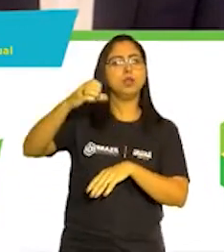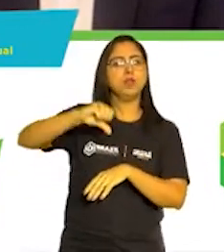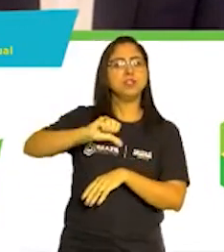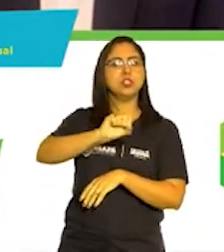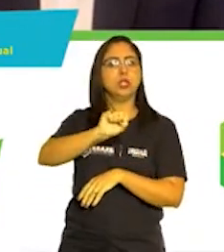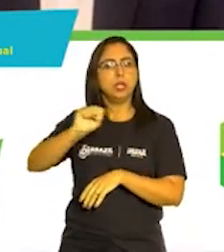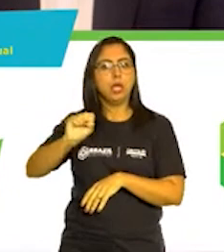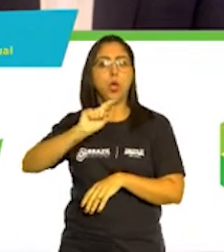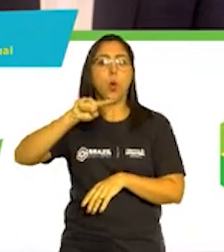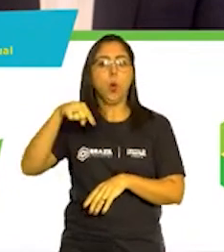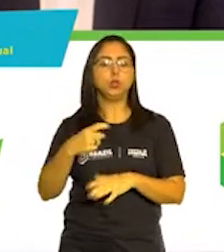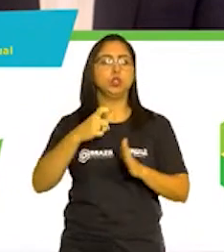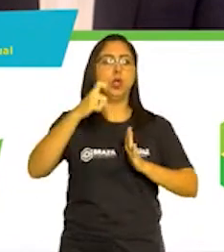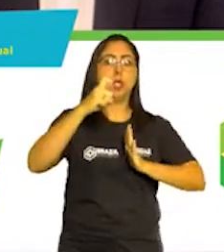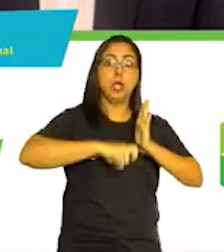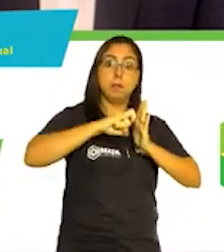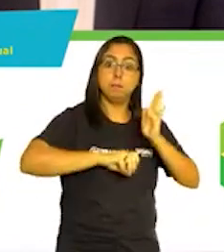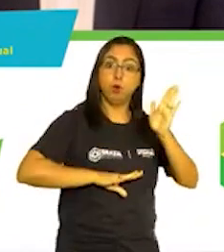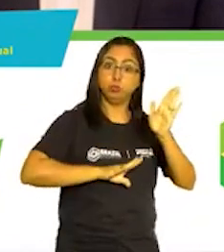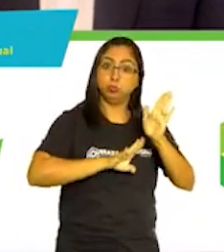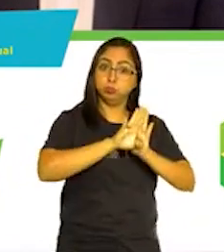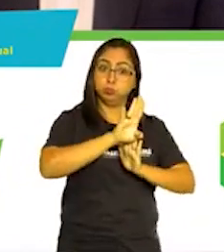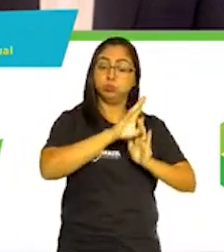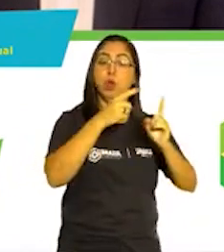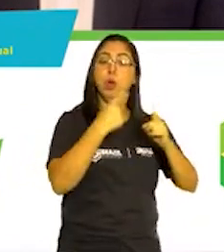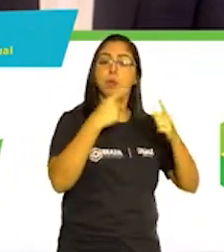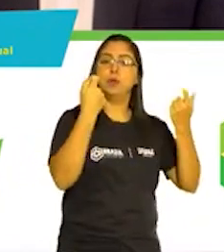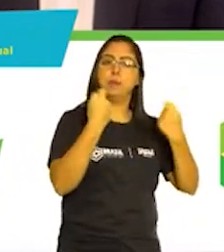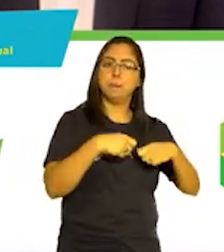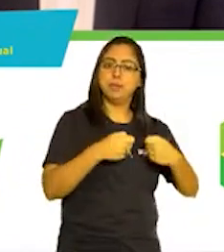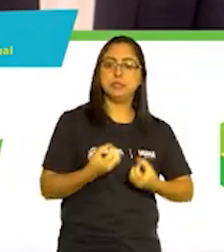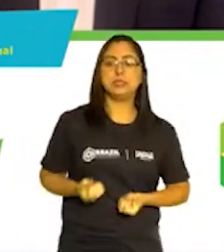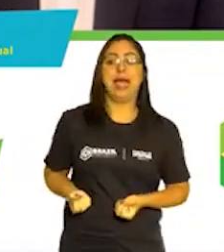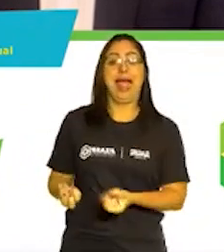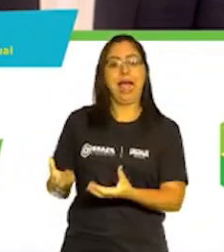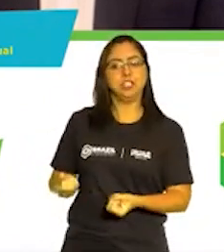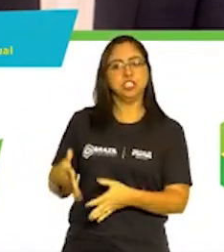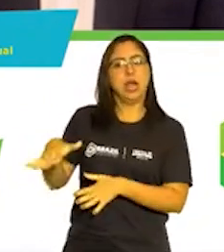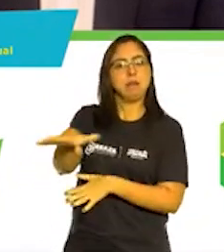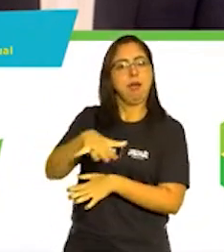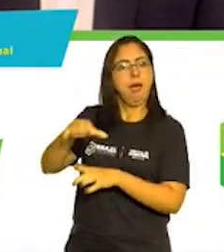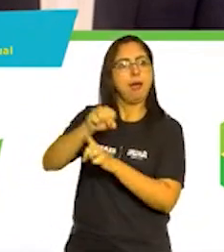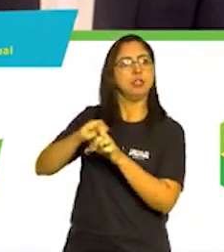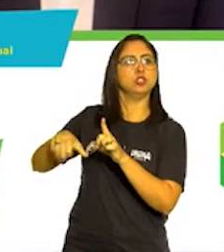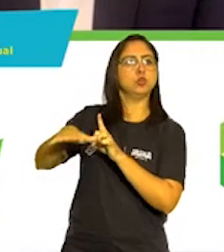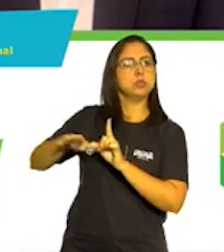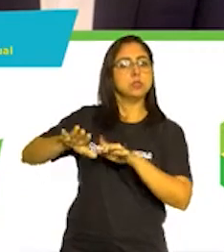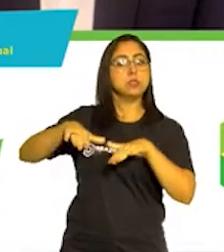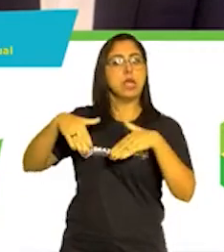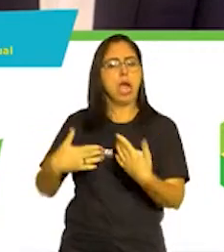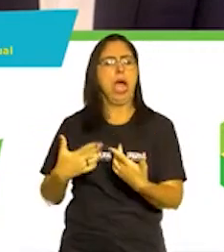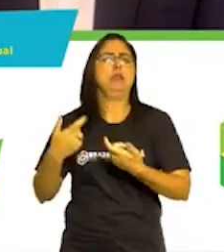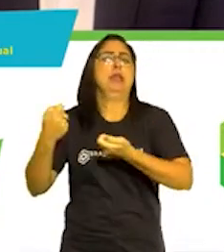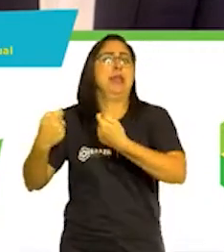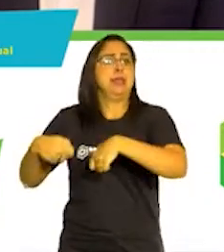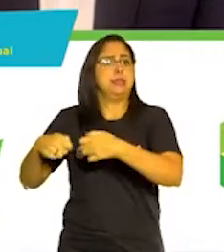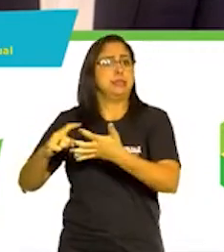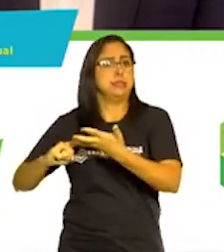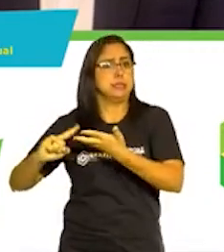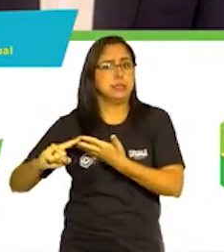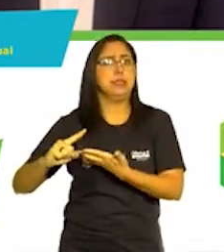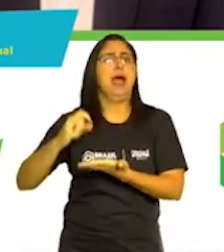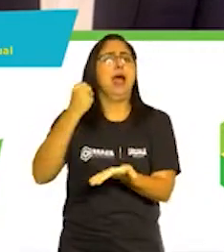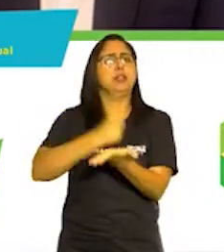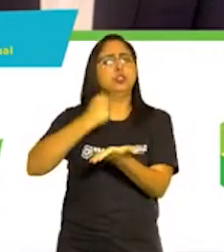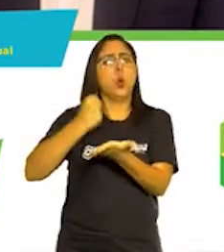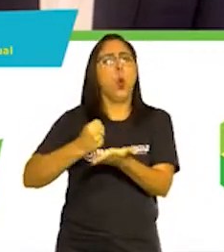endividamento, para incluir gastos sociais. Esse é o discurso do nosso amigo Samuel Pessoa, né, que discute a necessidade de um novo contrato